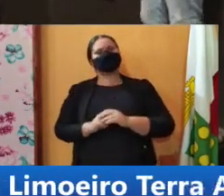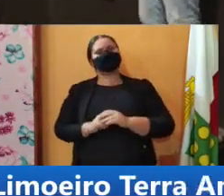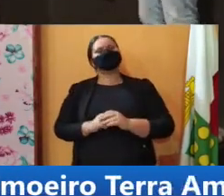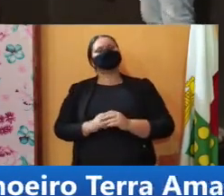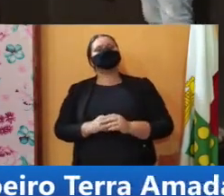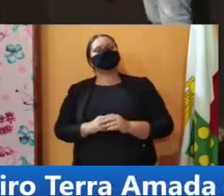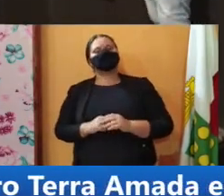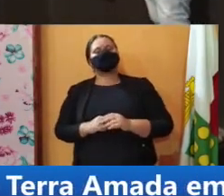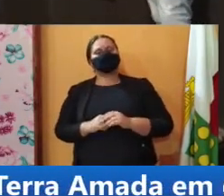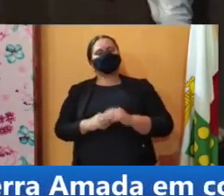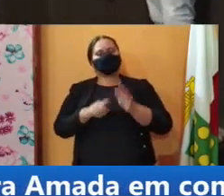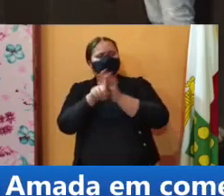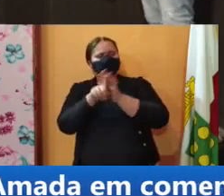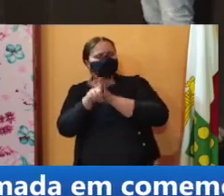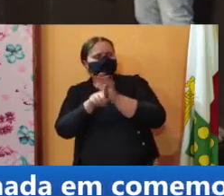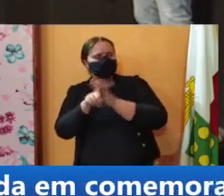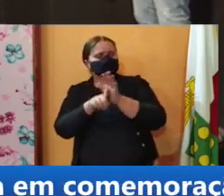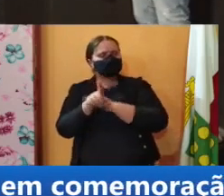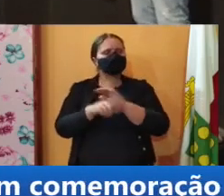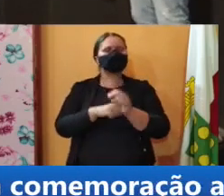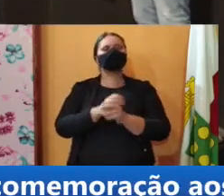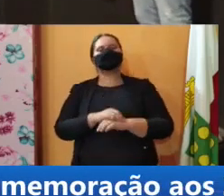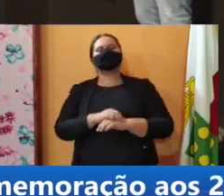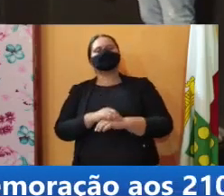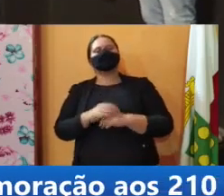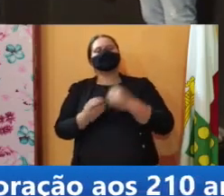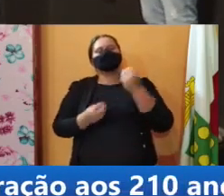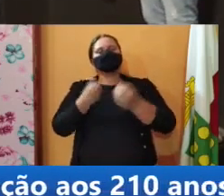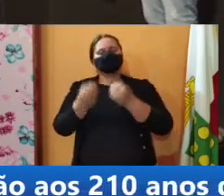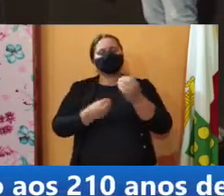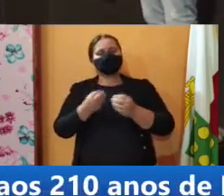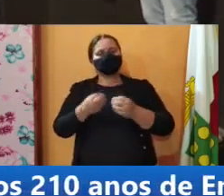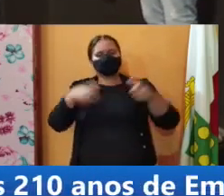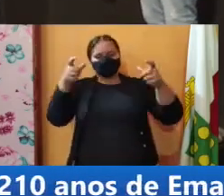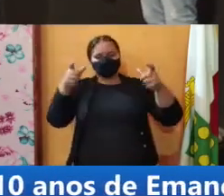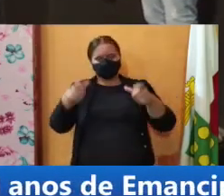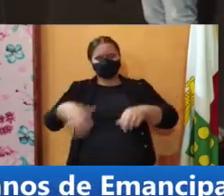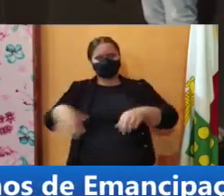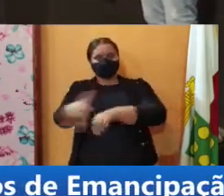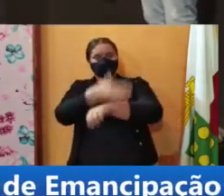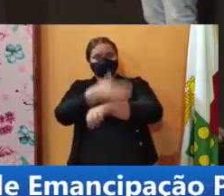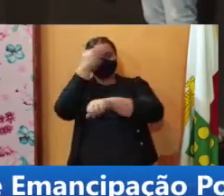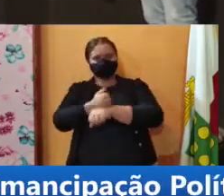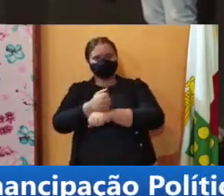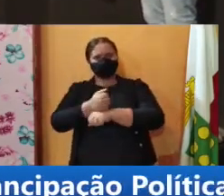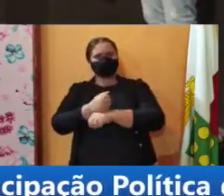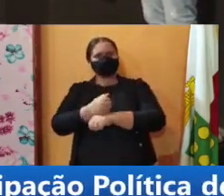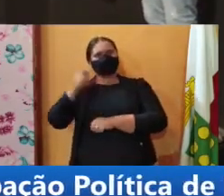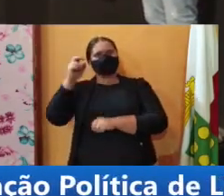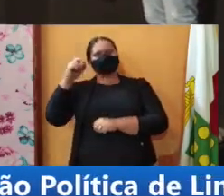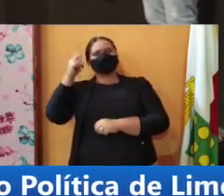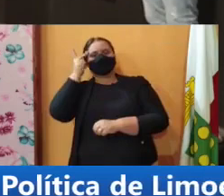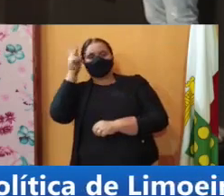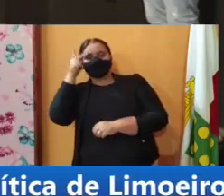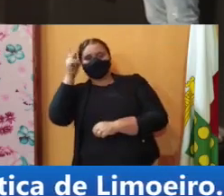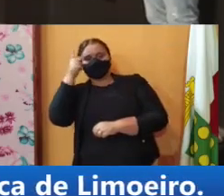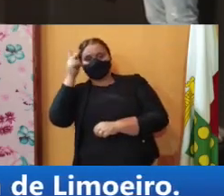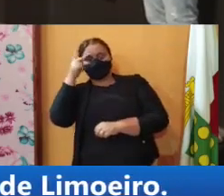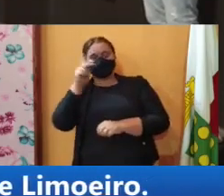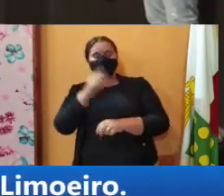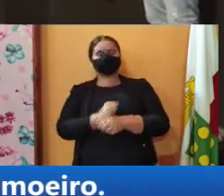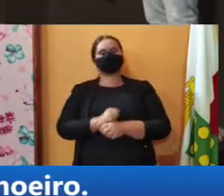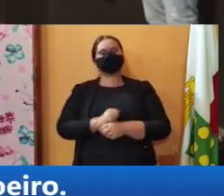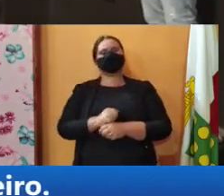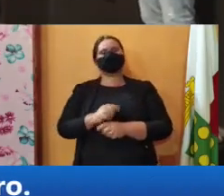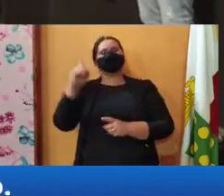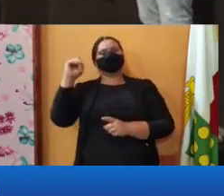nós implantarmos não só o Centro Histórico, Cultural, Geográfico de Limoeiro,